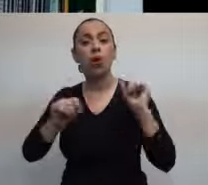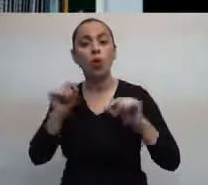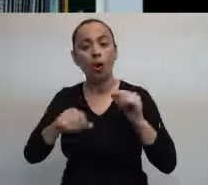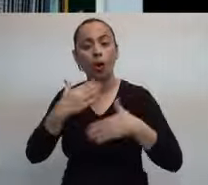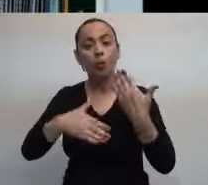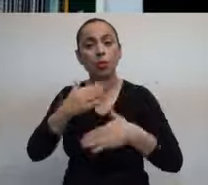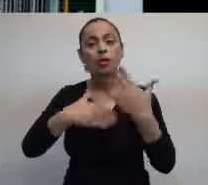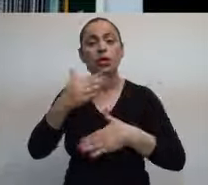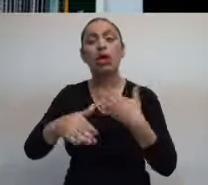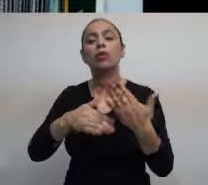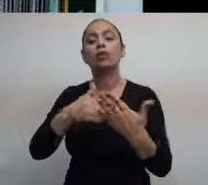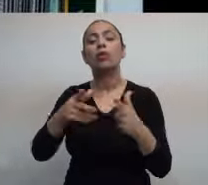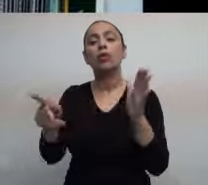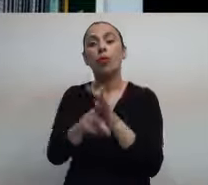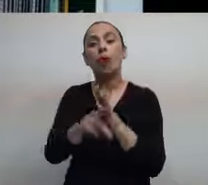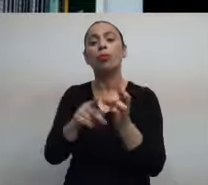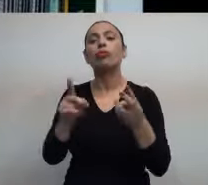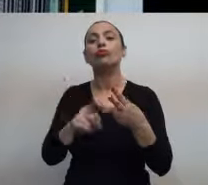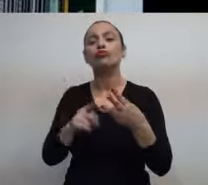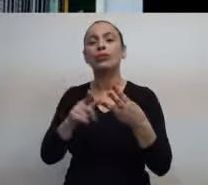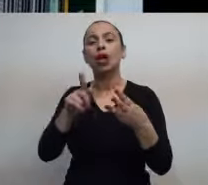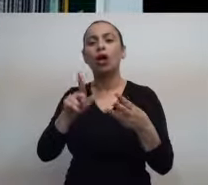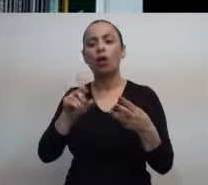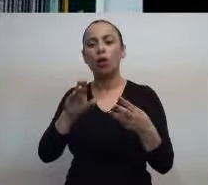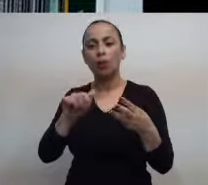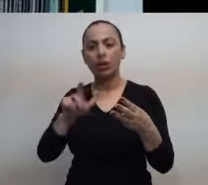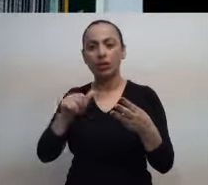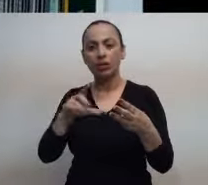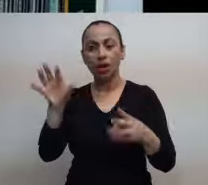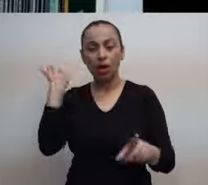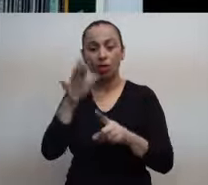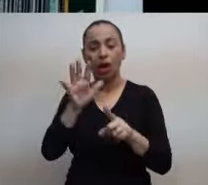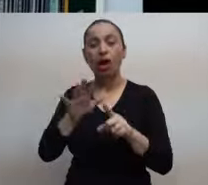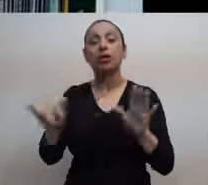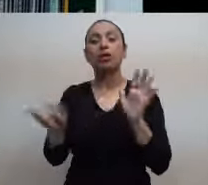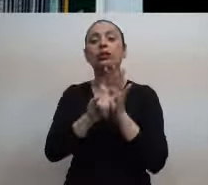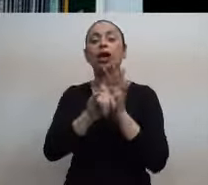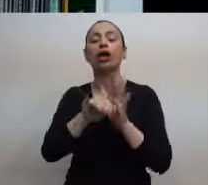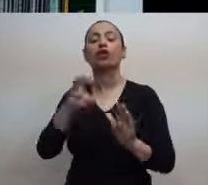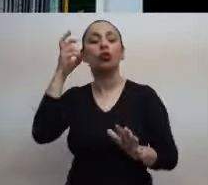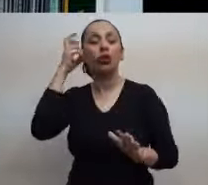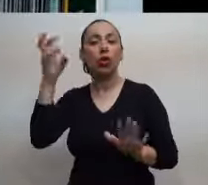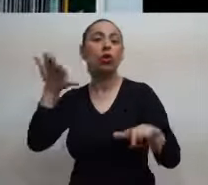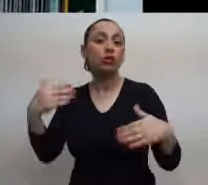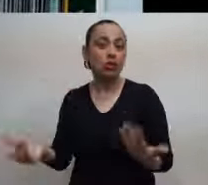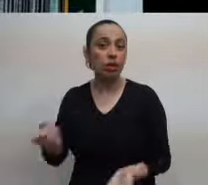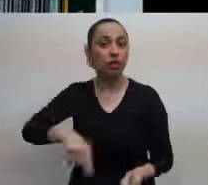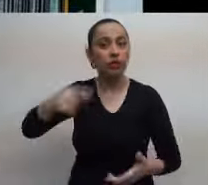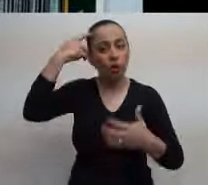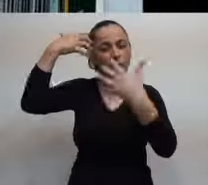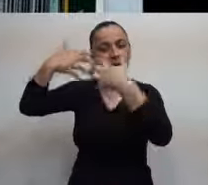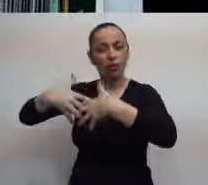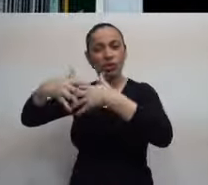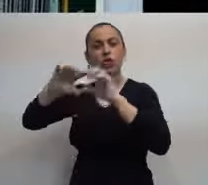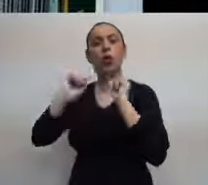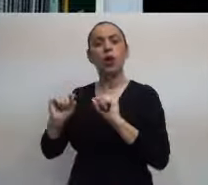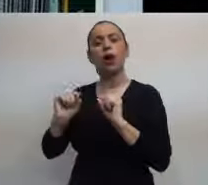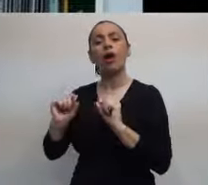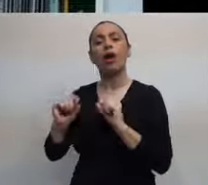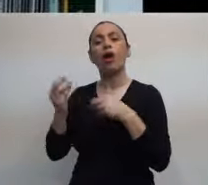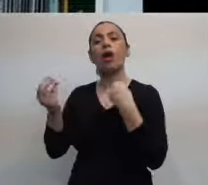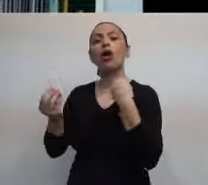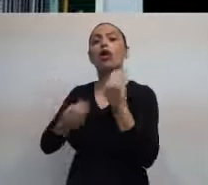particular, ao processo de globalização, seu impacto sobre a identidade cultural. Então, iremos agora refletir